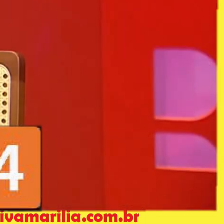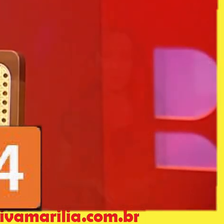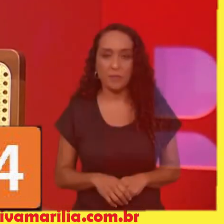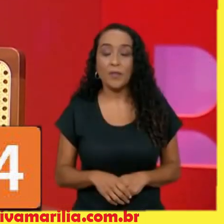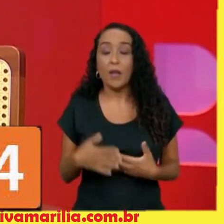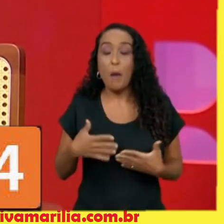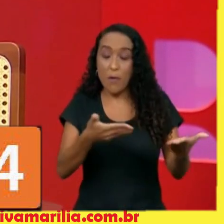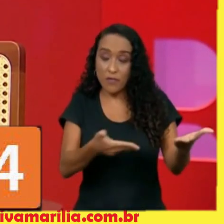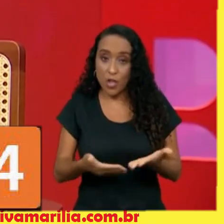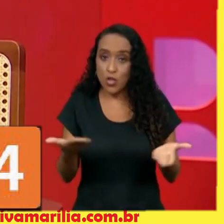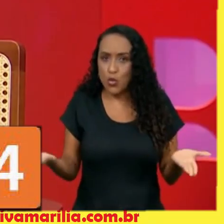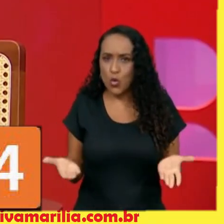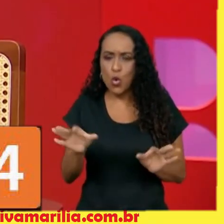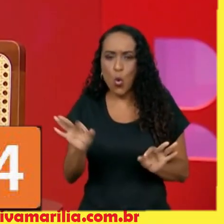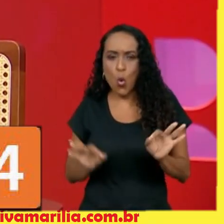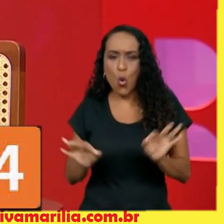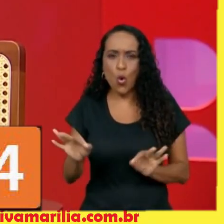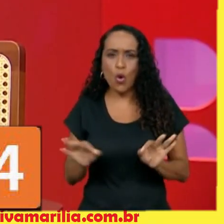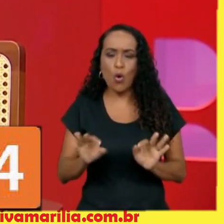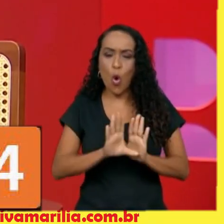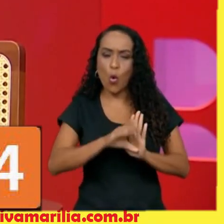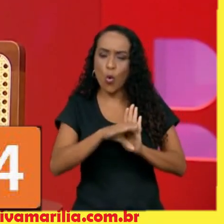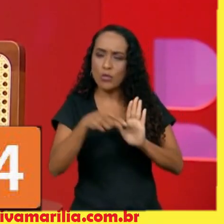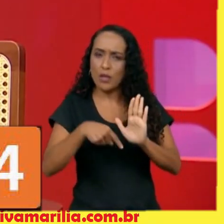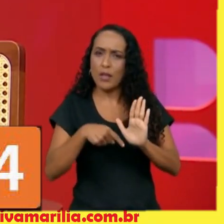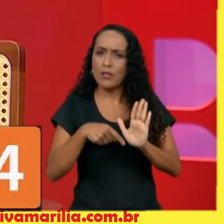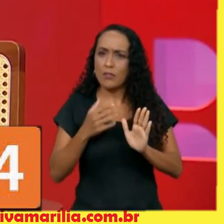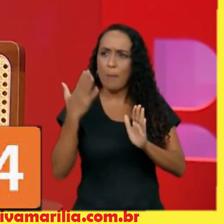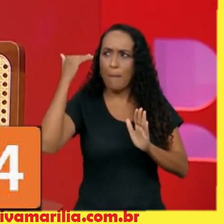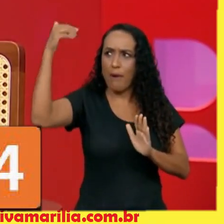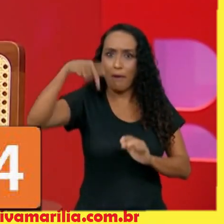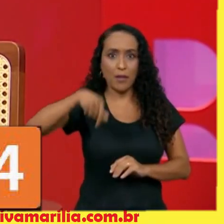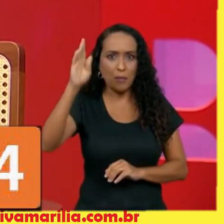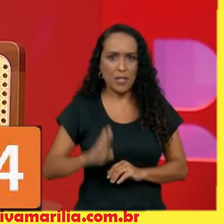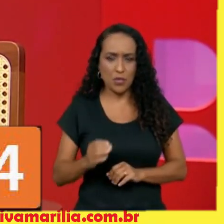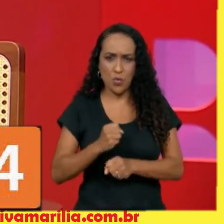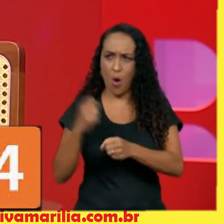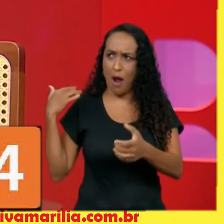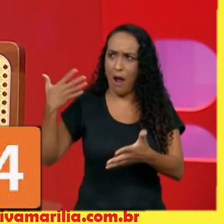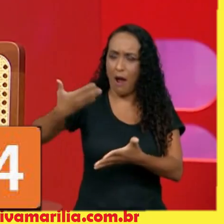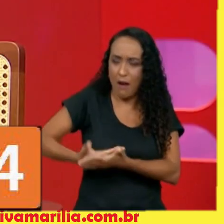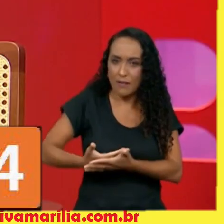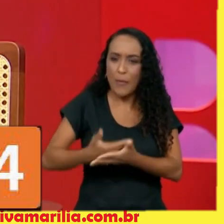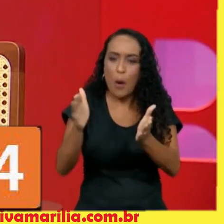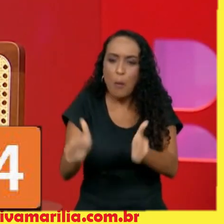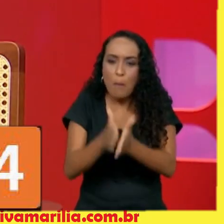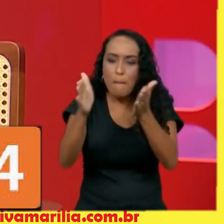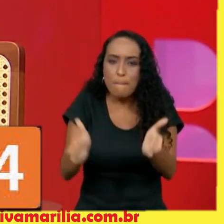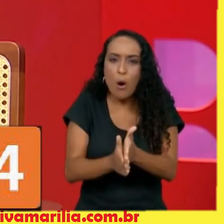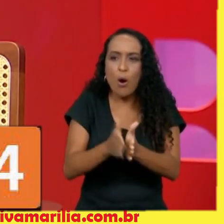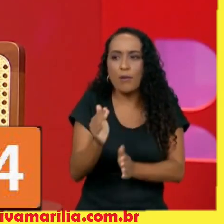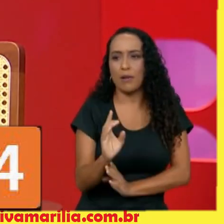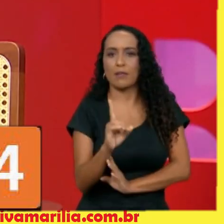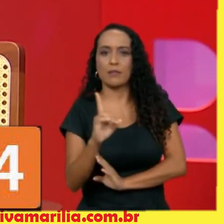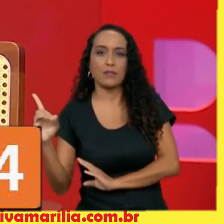Olha, o meu convidado de hoje organizou um conceito que se tornou popular no Brasil nos últimos anos: o pobre de